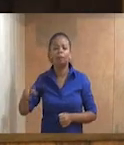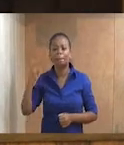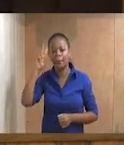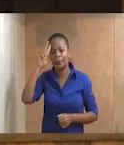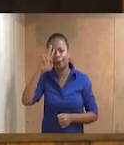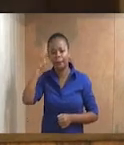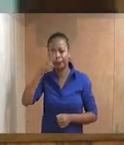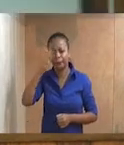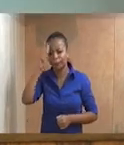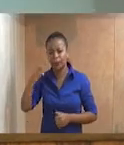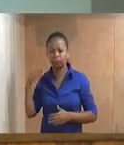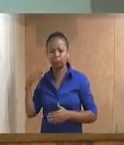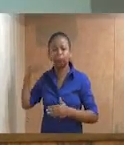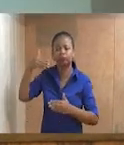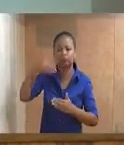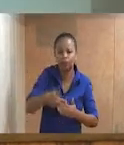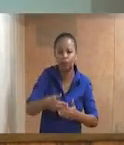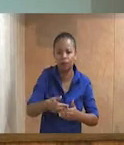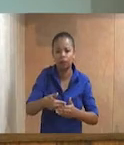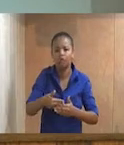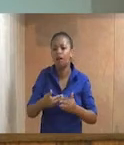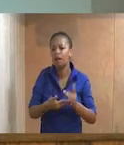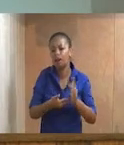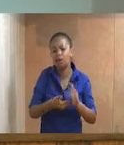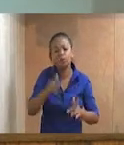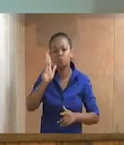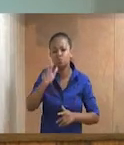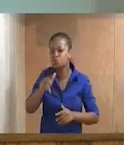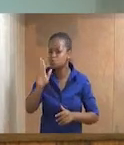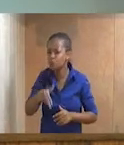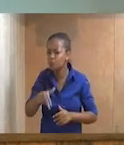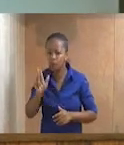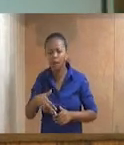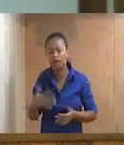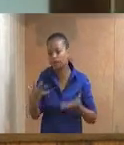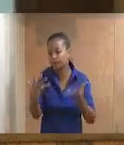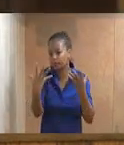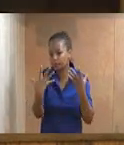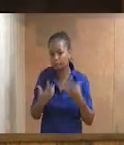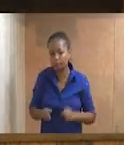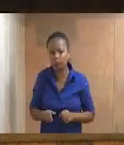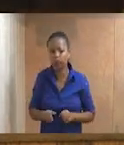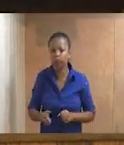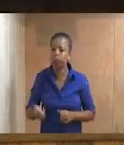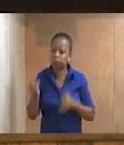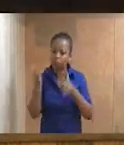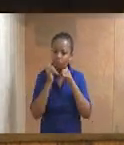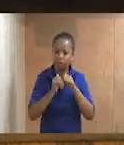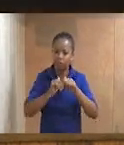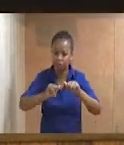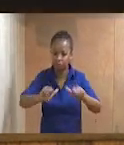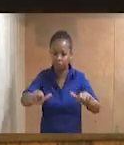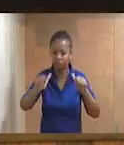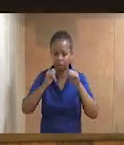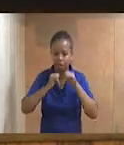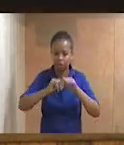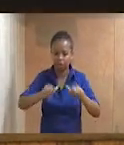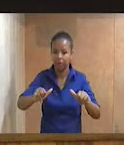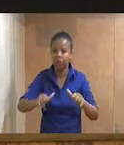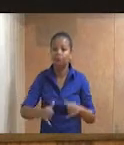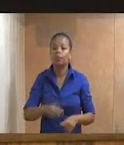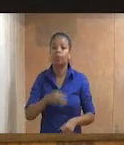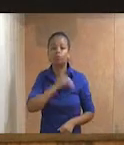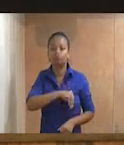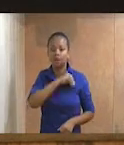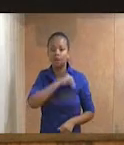historicamente, esta casa nunca recebeu uma mensagem de aumento, de reajuste para